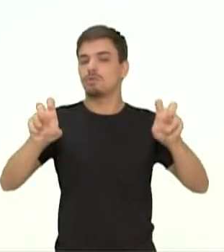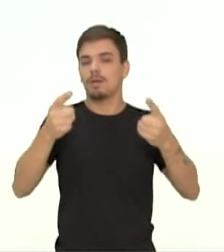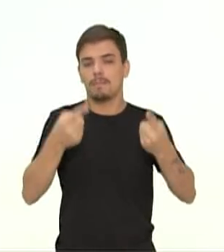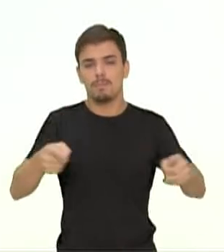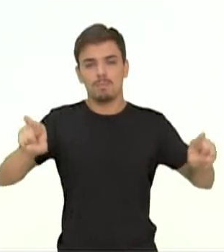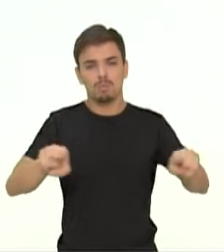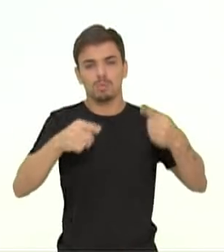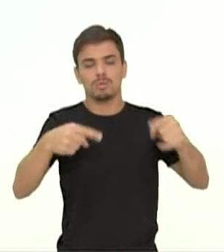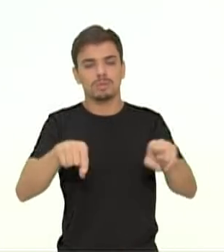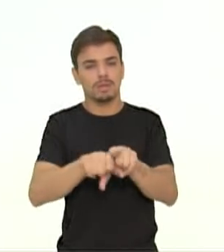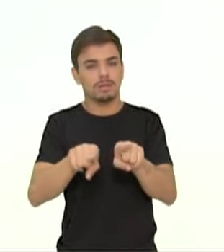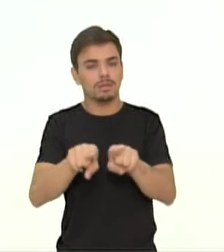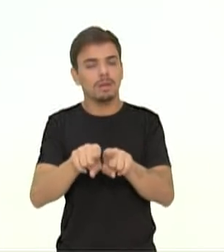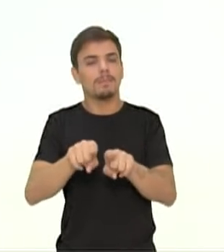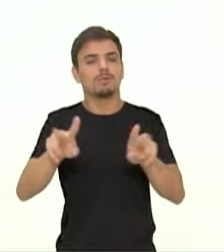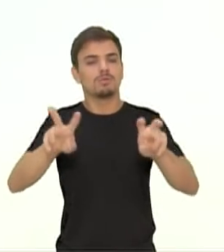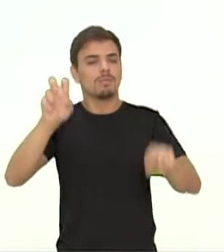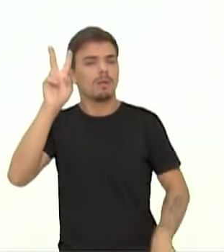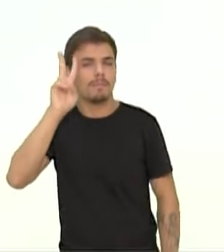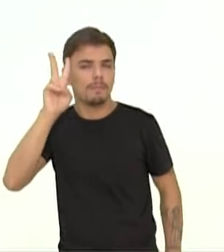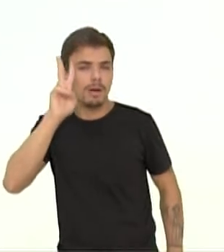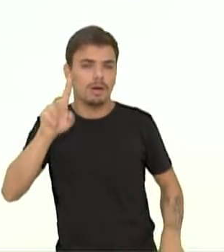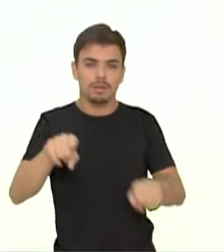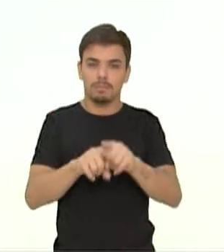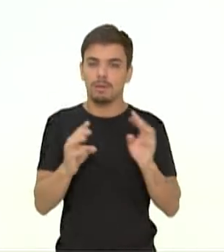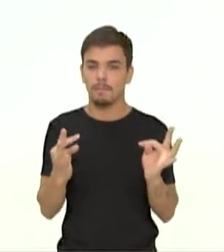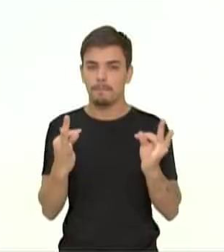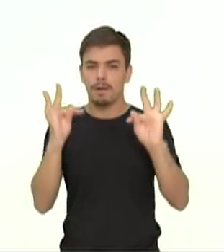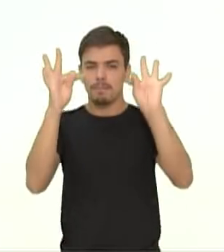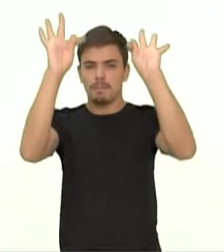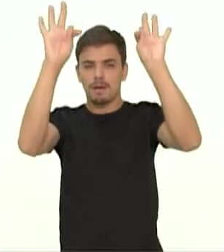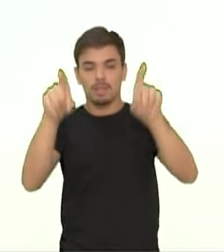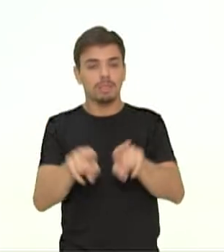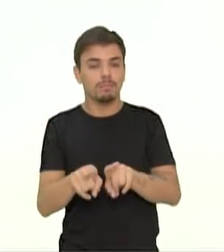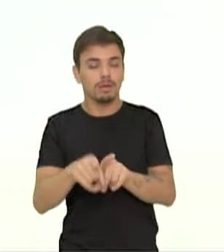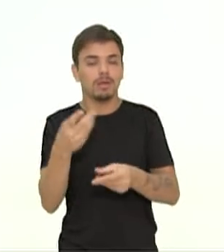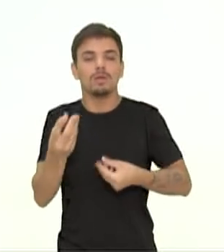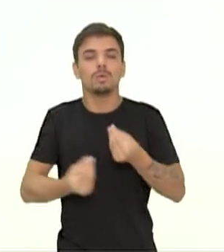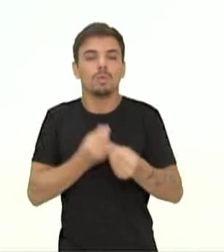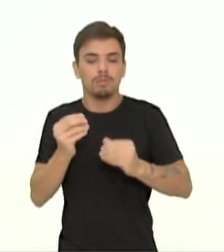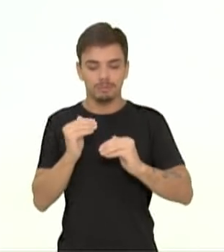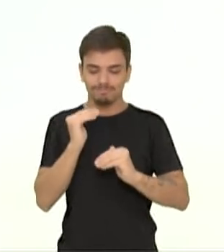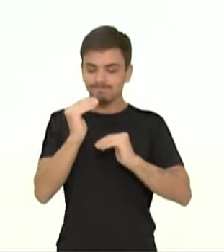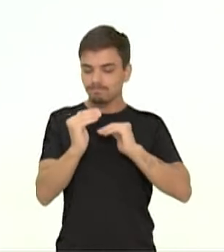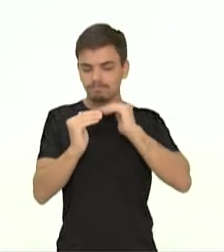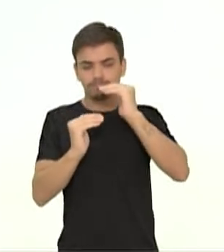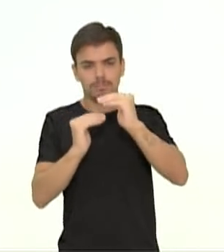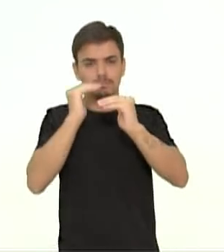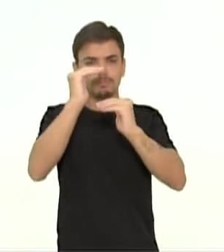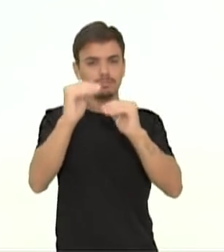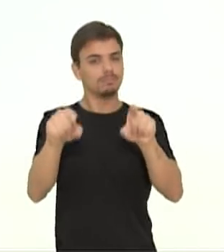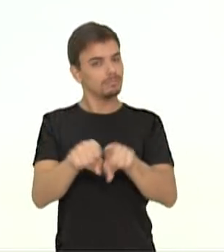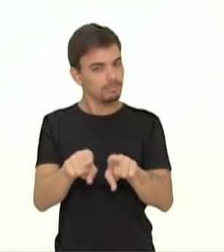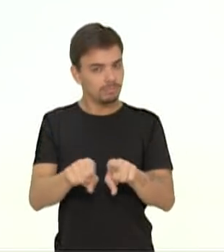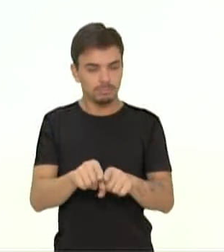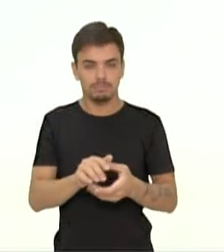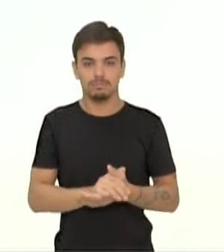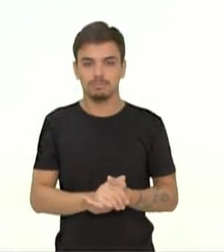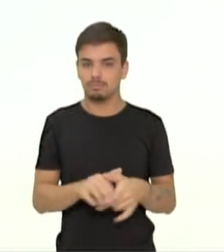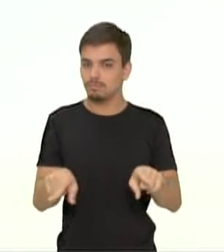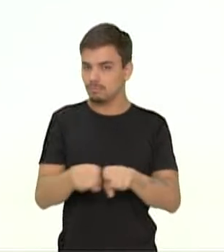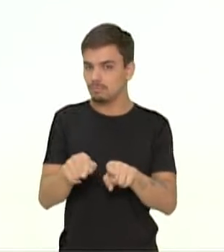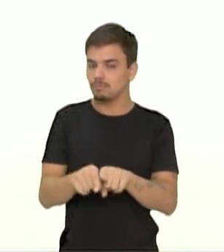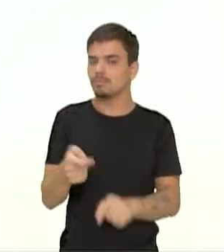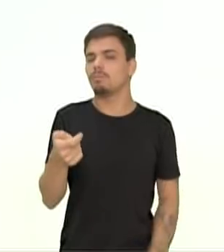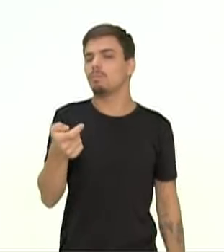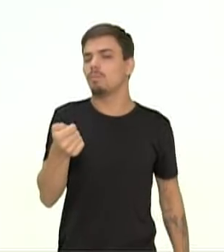música, a parte de história, de tecnologias, como que isso foi desenvolvido, né? Um pouco também